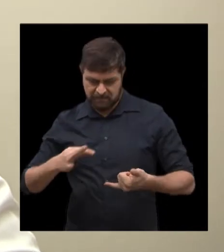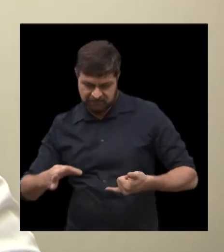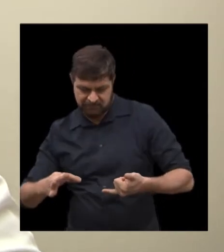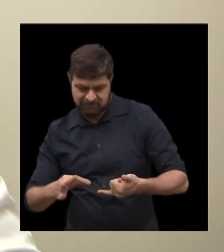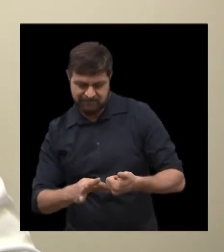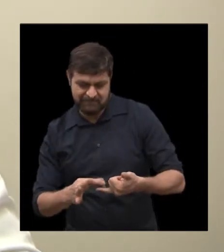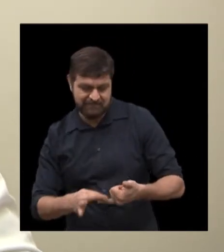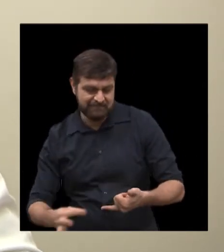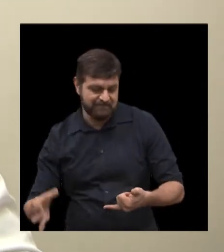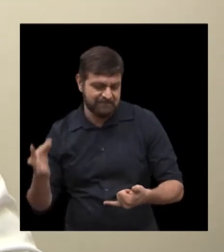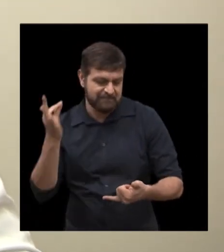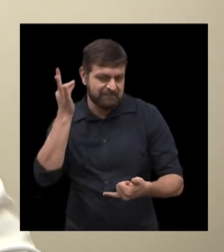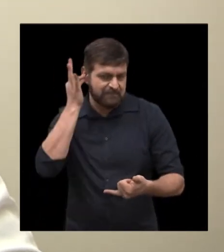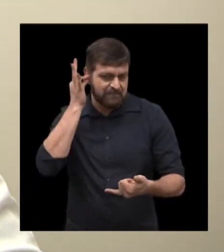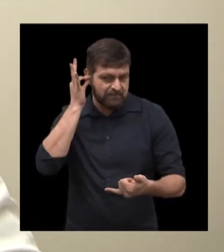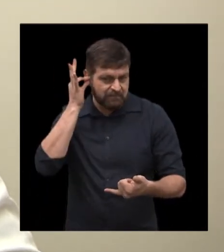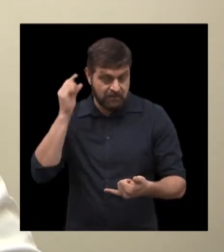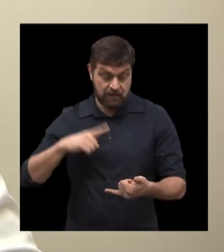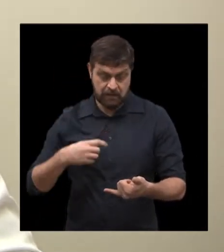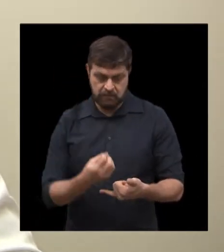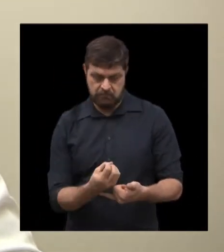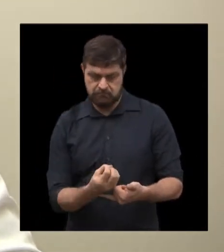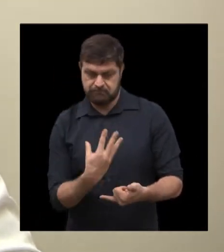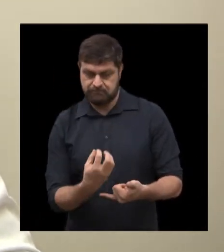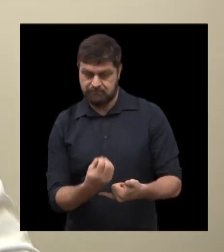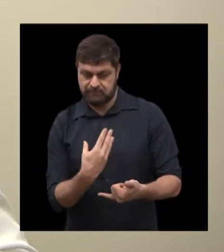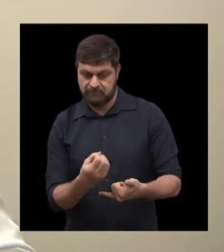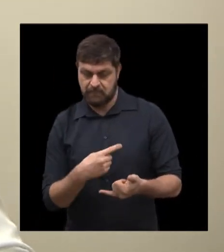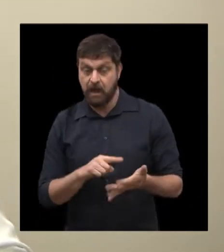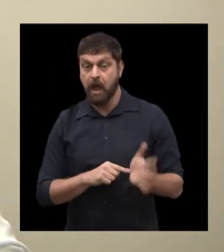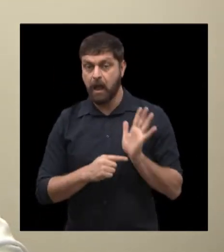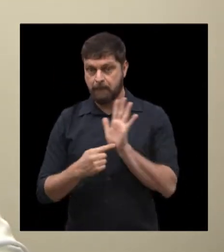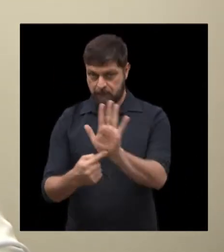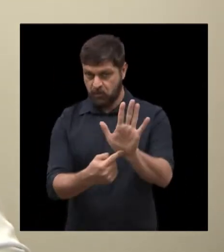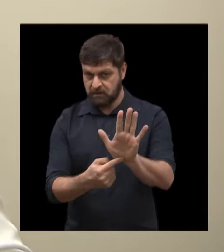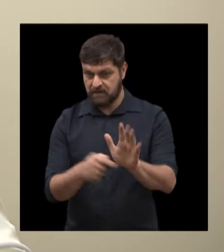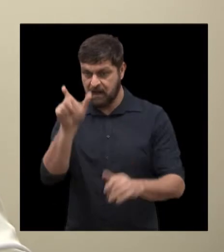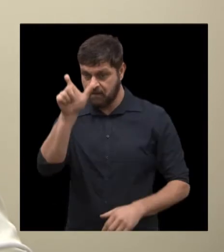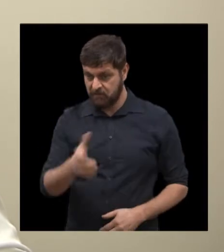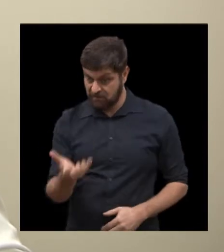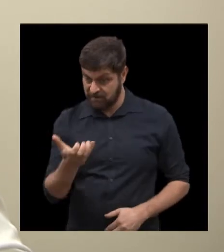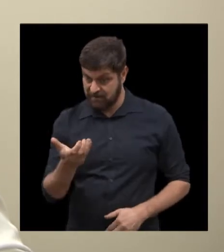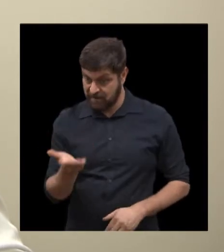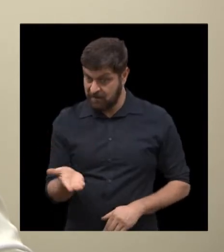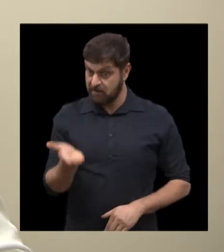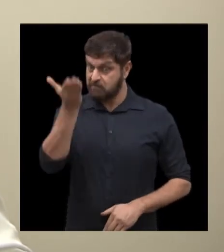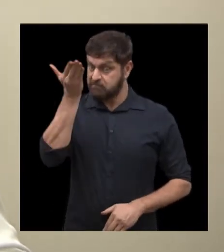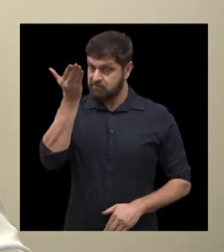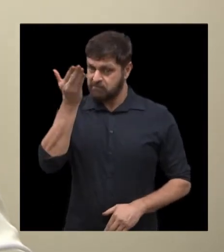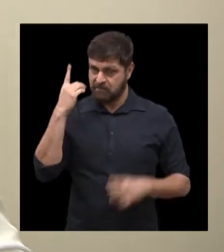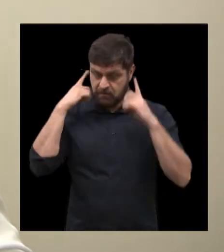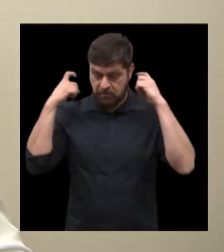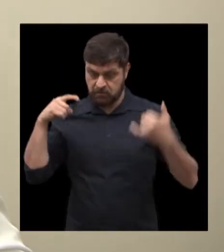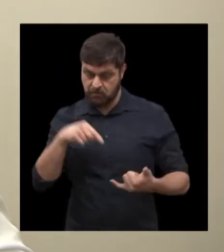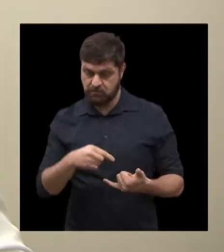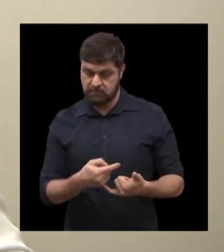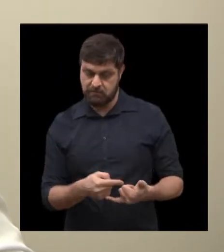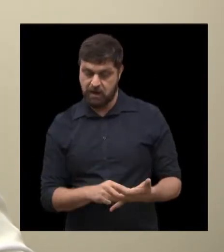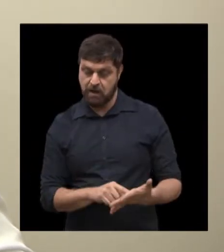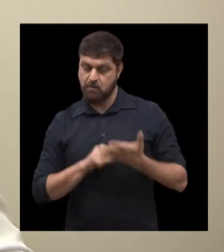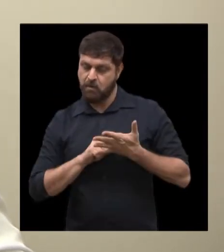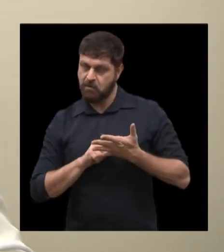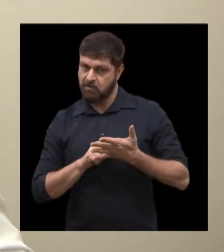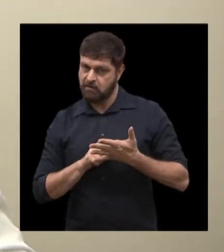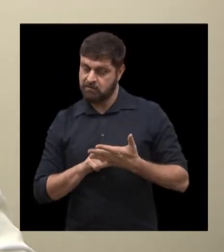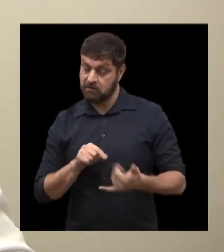sinalzinho. Ele dá um aviso, um alerta. Se a pessoa quiser aumentar mais o volume, ele já fala. Tá